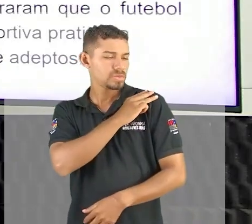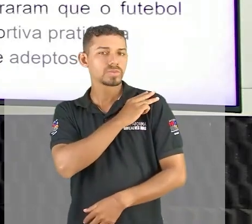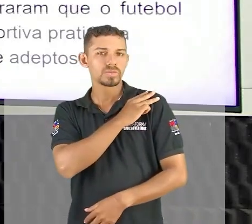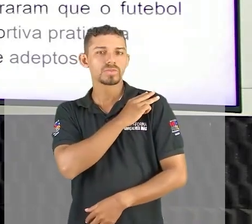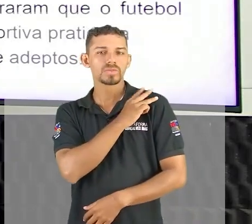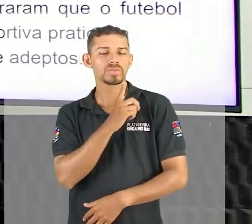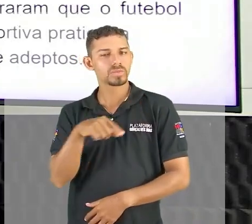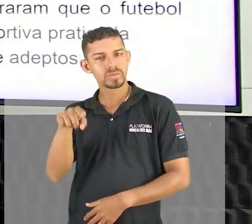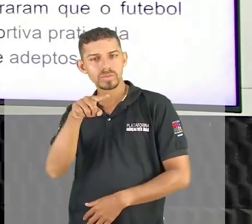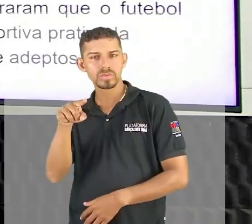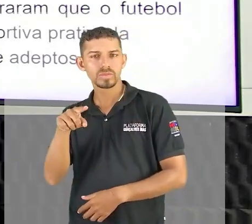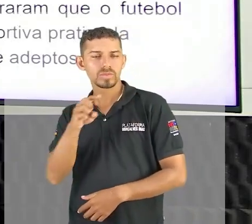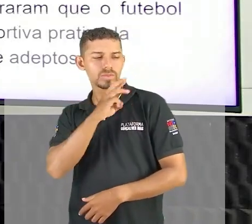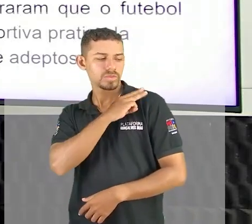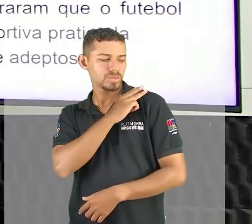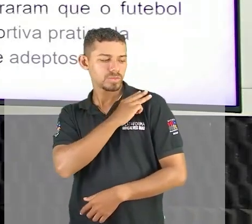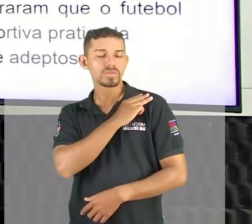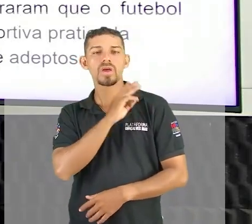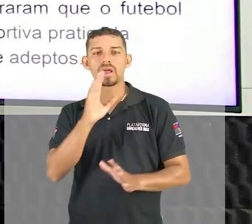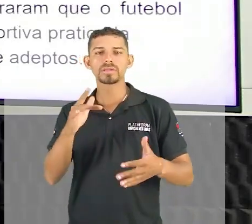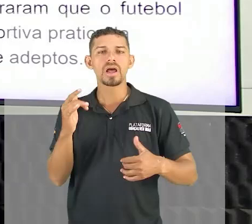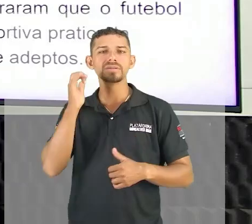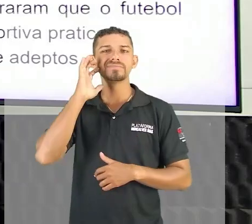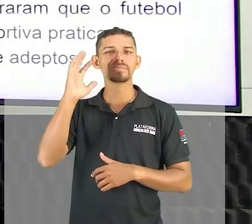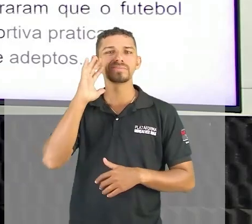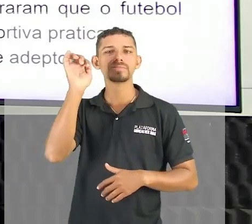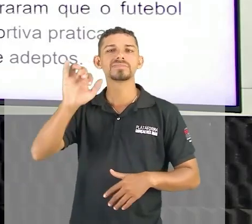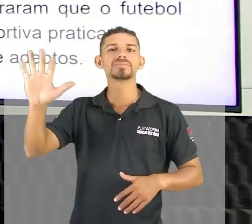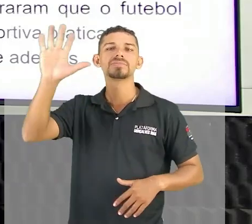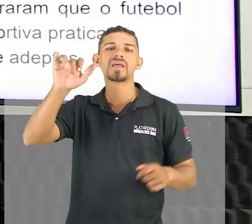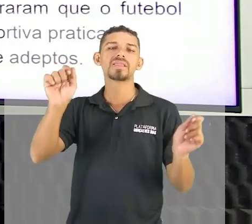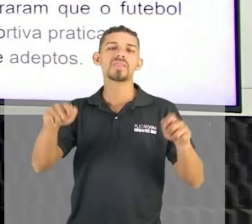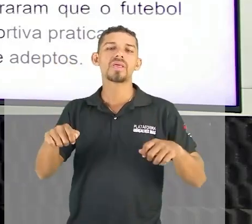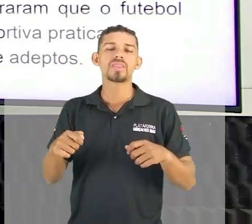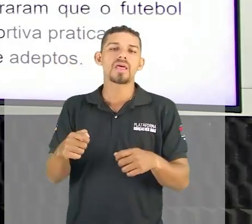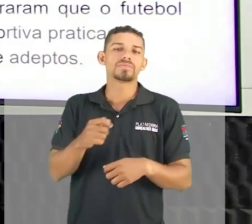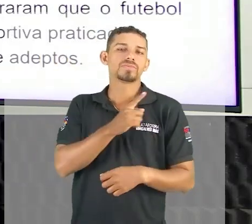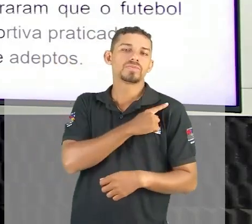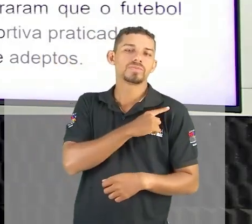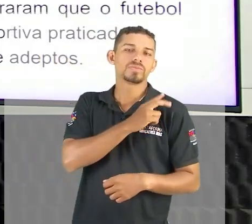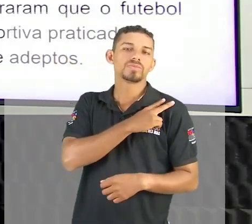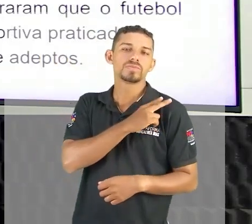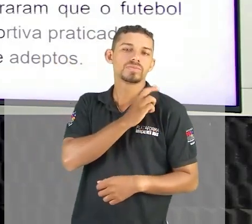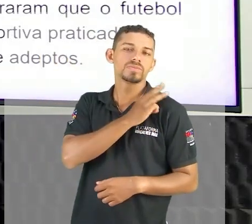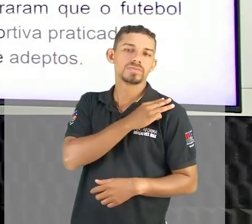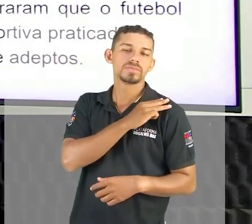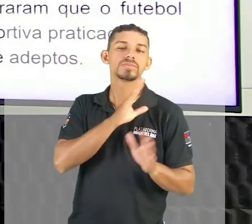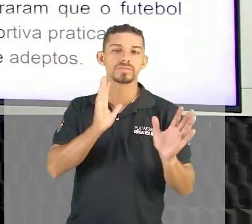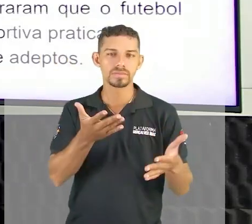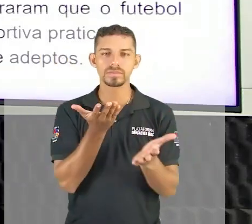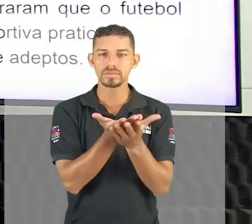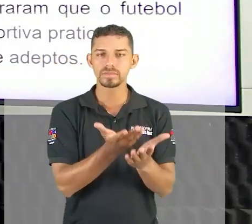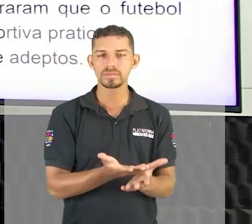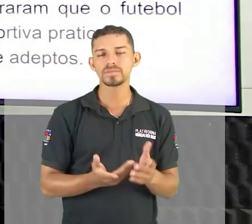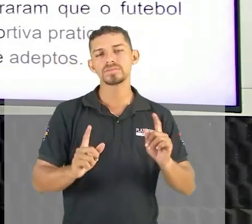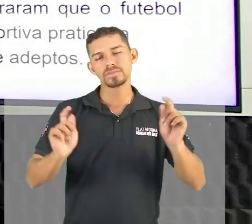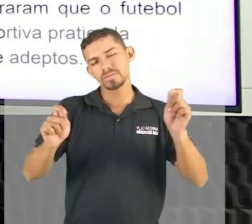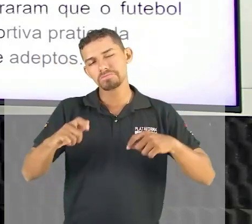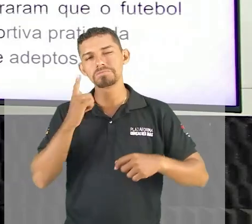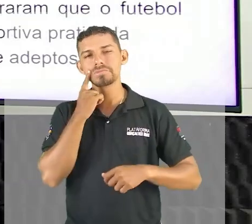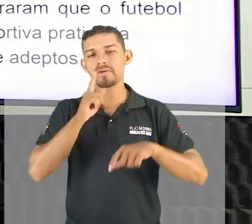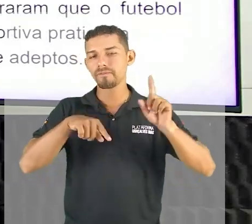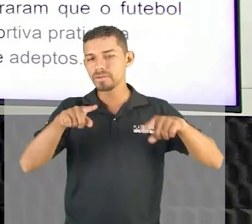médio terceiro ano né do ensino médio já tem essa noção geral já estudaram nas séries primeiro ano segundo ano já vem trabalhando com essa questão de variação